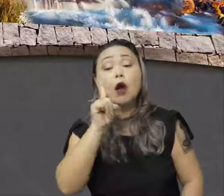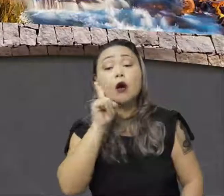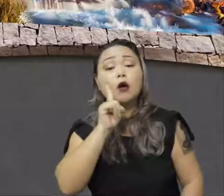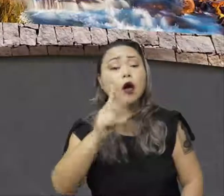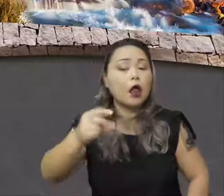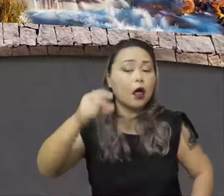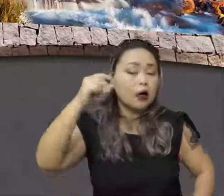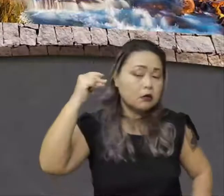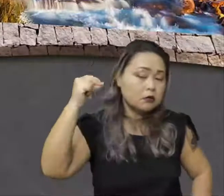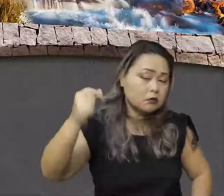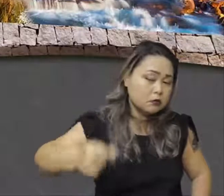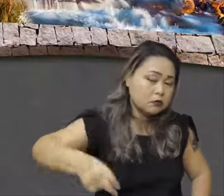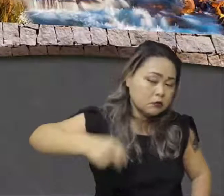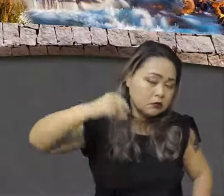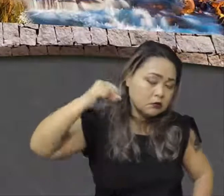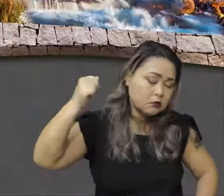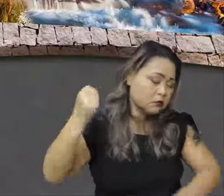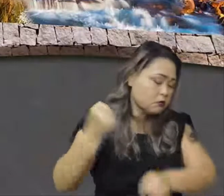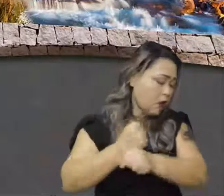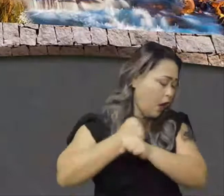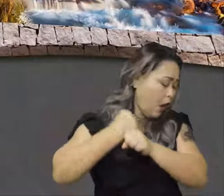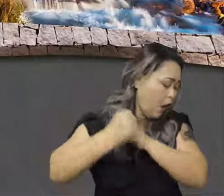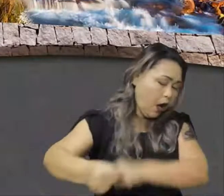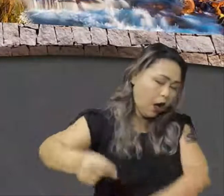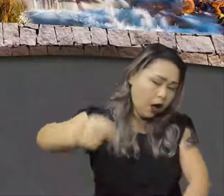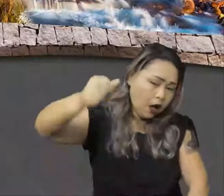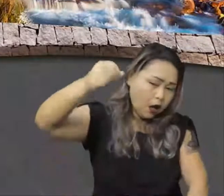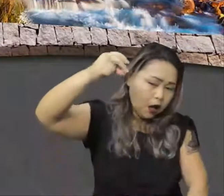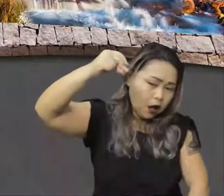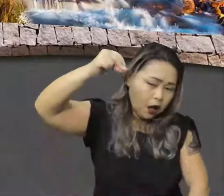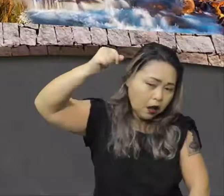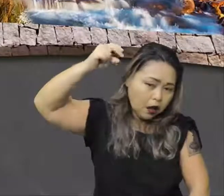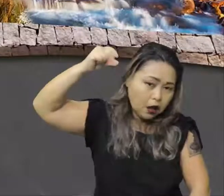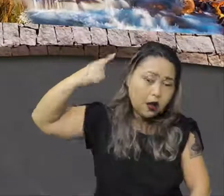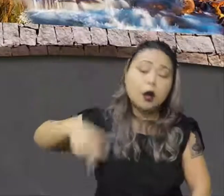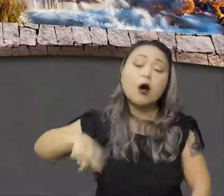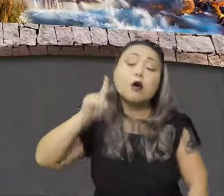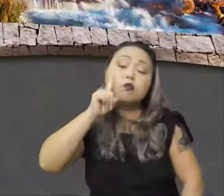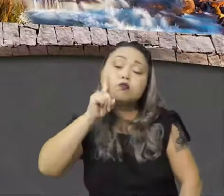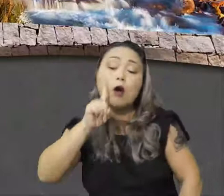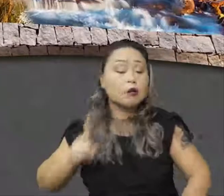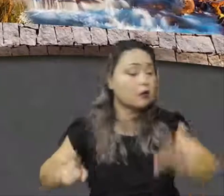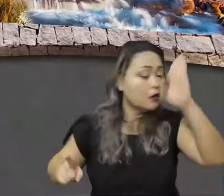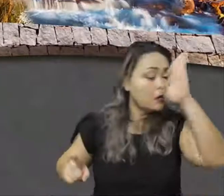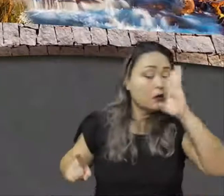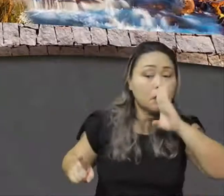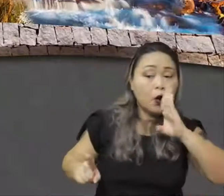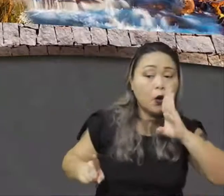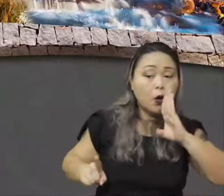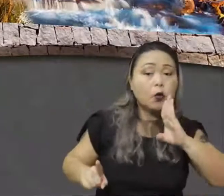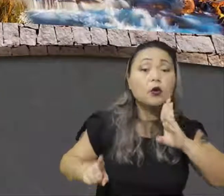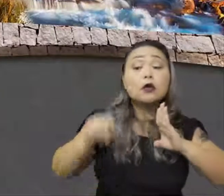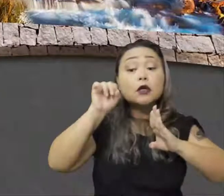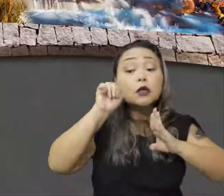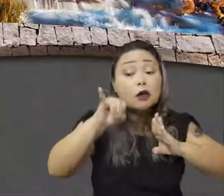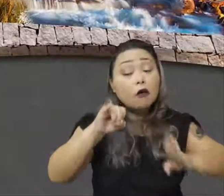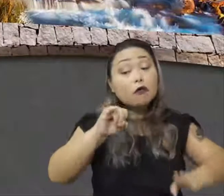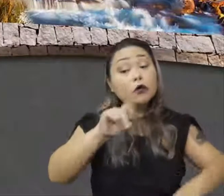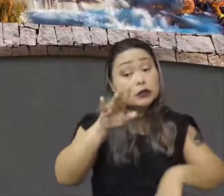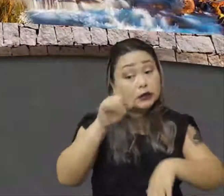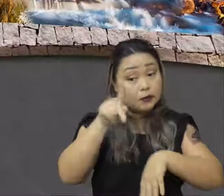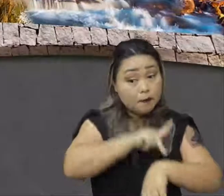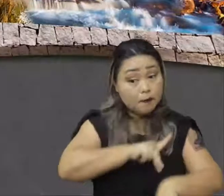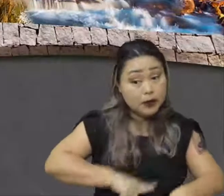olha, ela é muito antiga, tá? Agora, tanto os Estados Unidos quanto o Brasil, se você fosse presidente do Brasil,